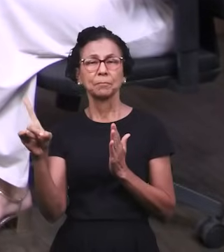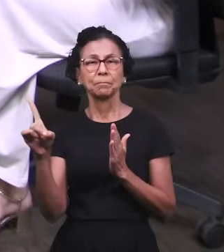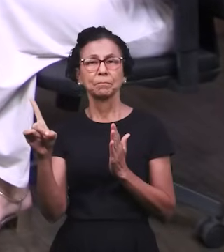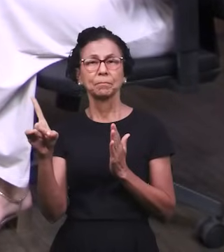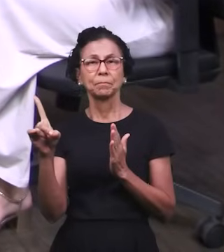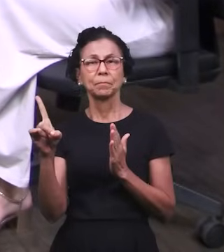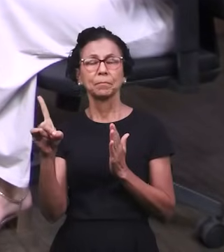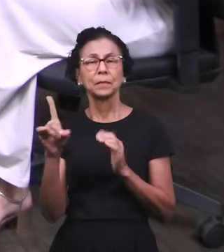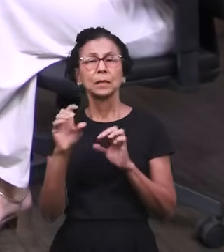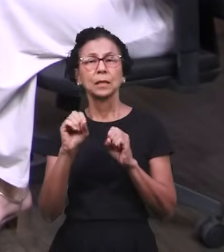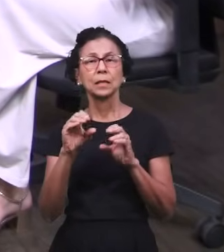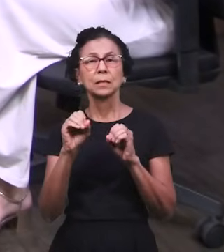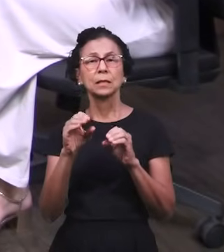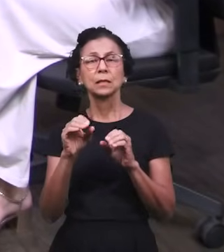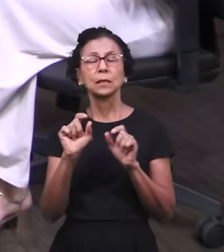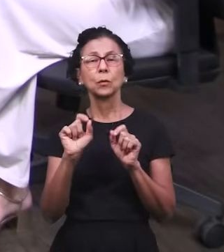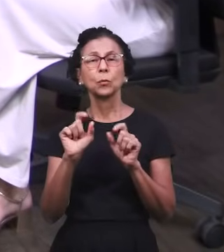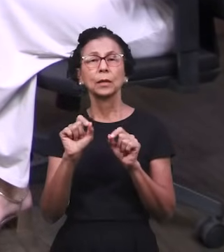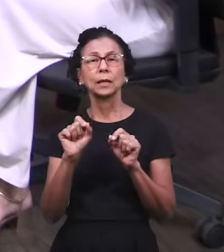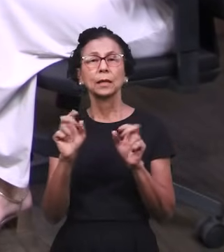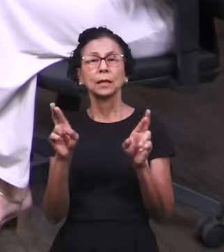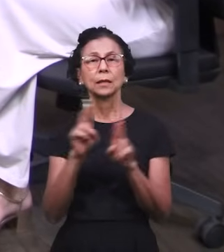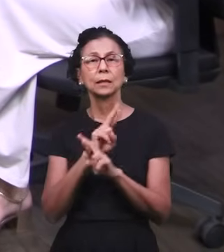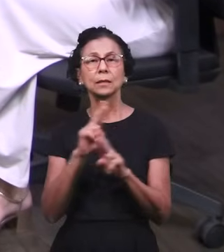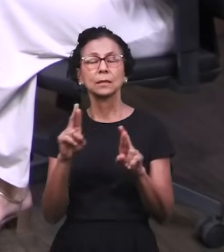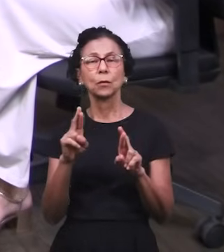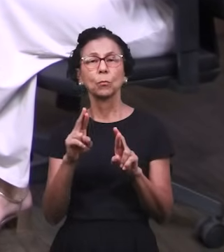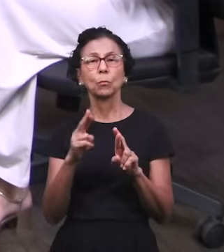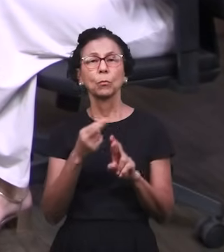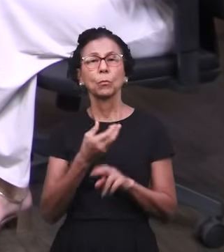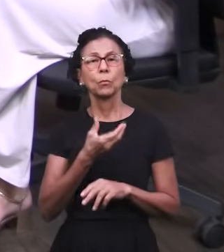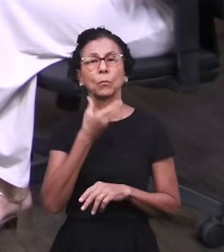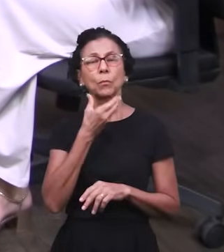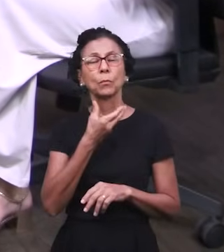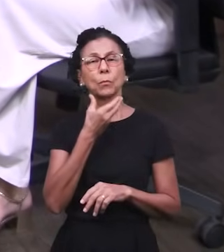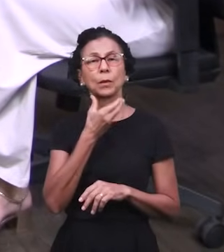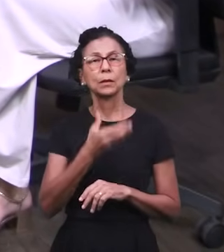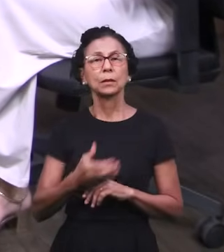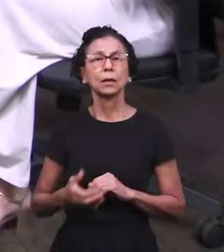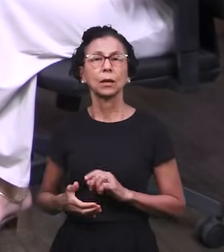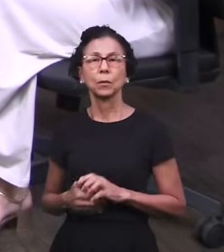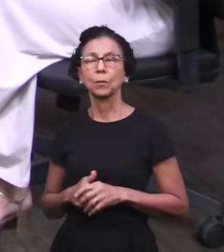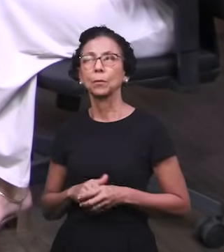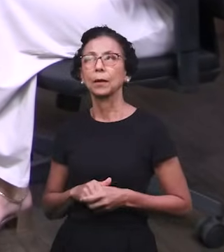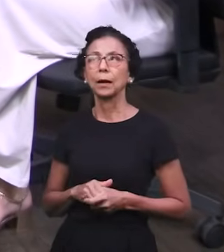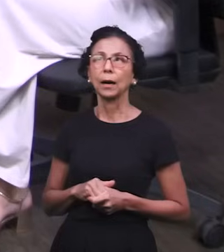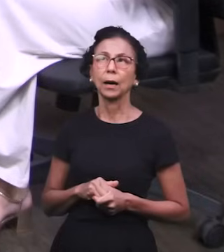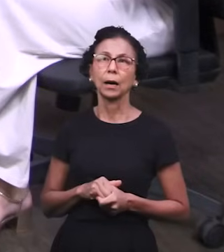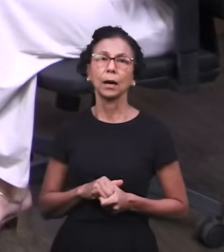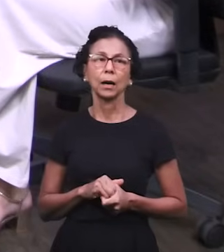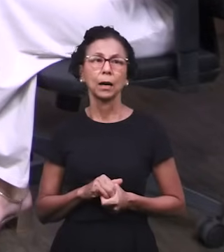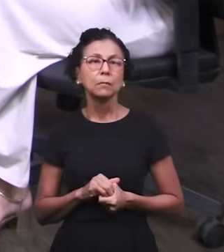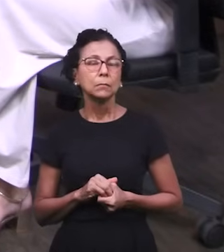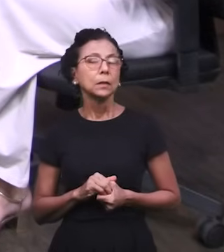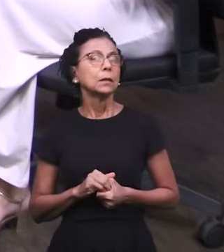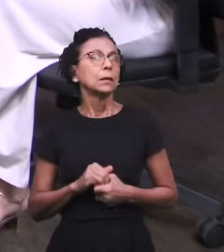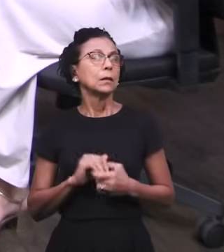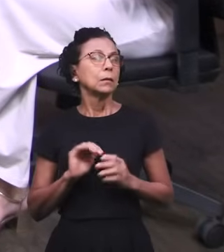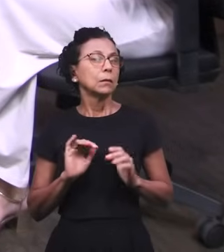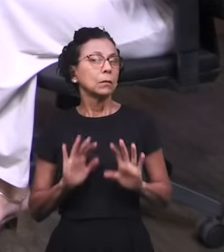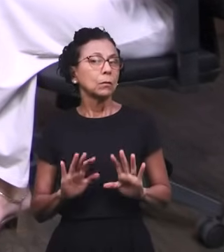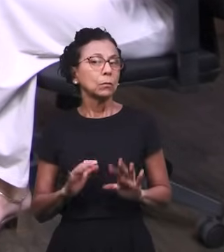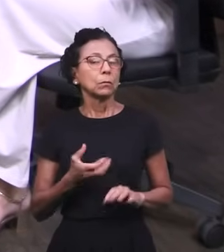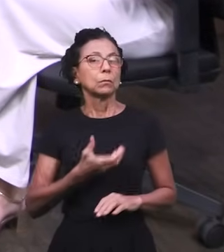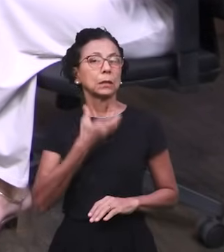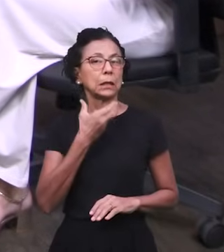evento ocasional, né? Que é o nascimento de Jesus. Ele é resultado de profecia. E se